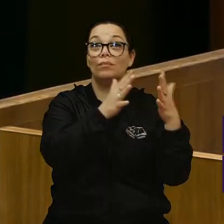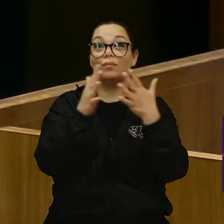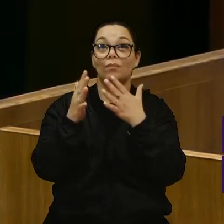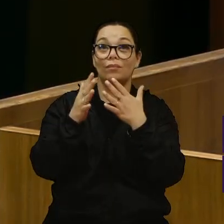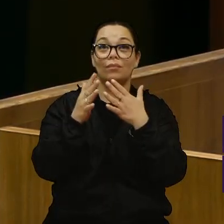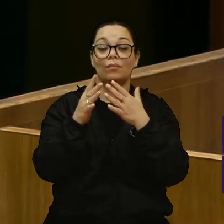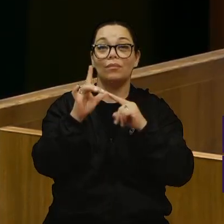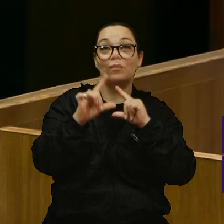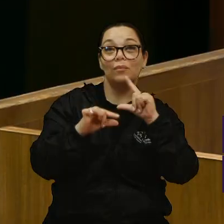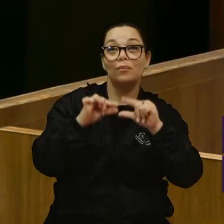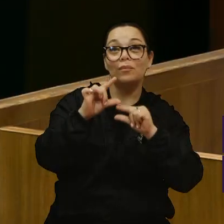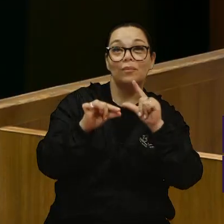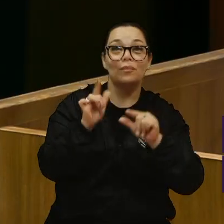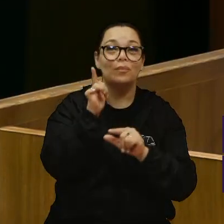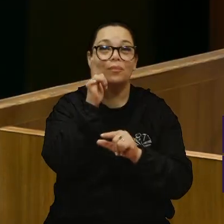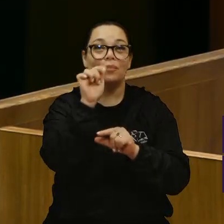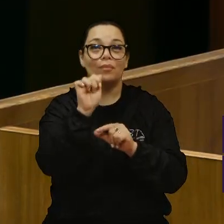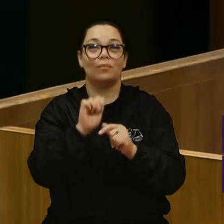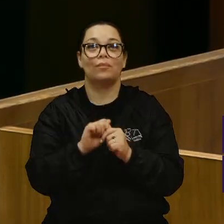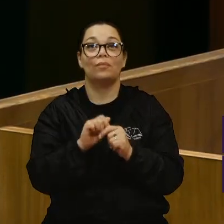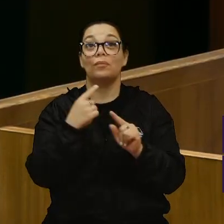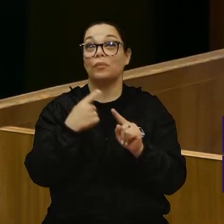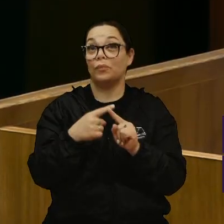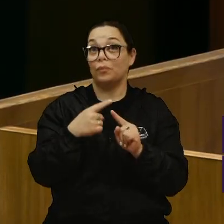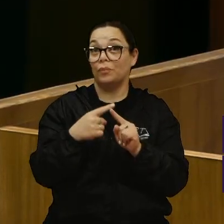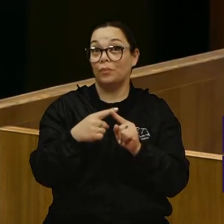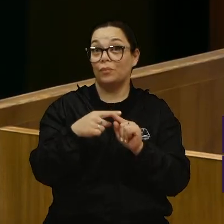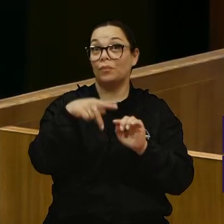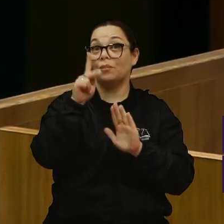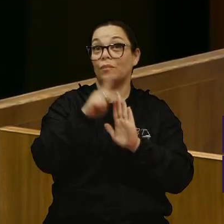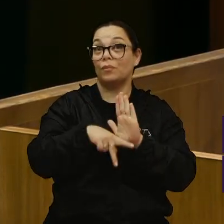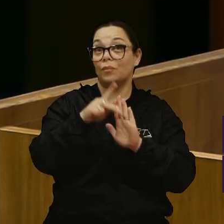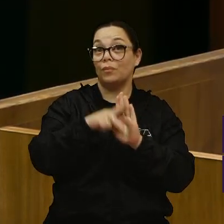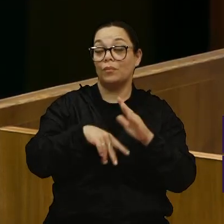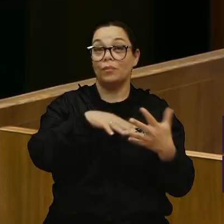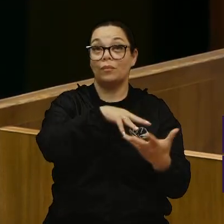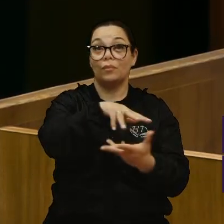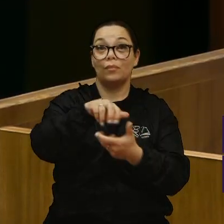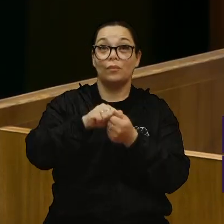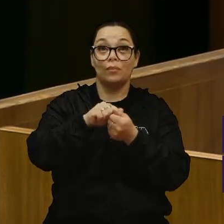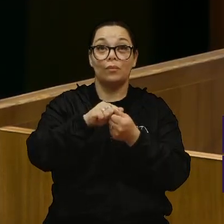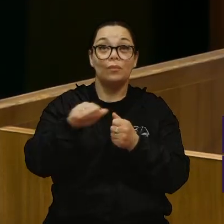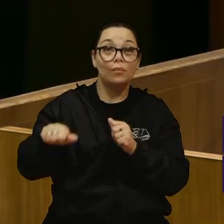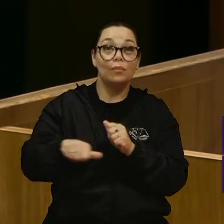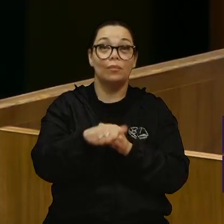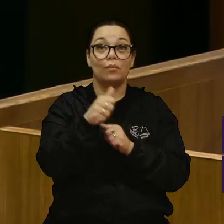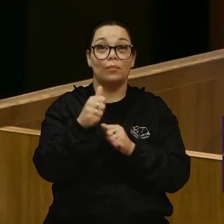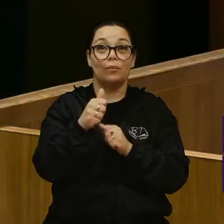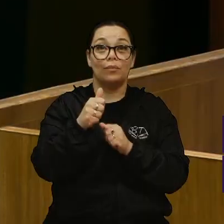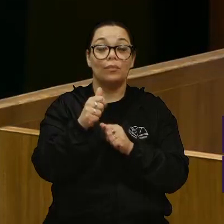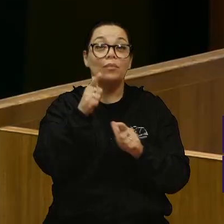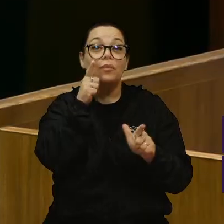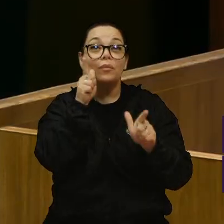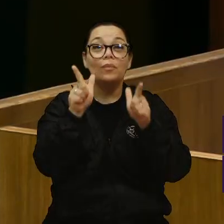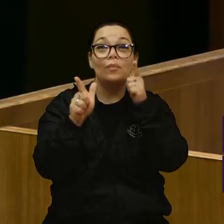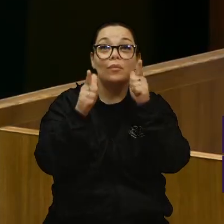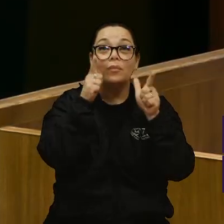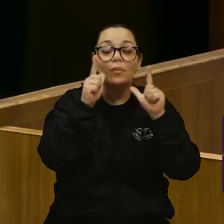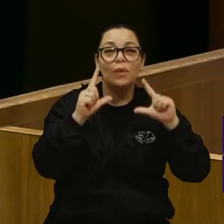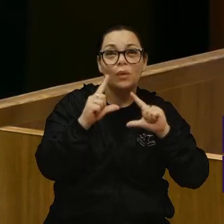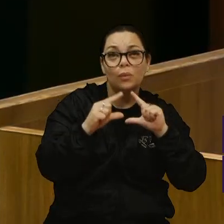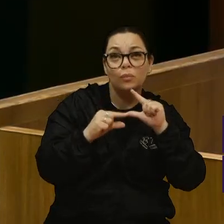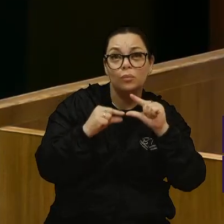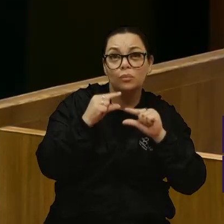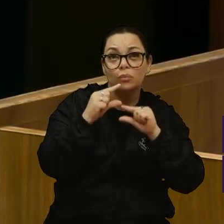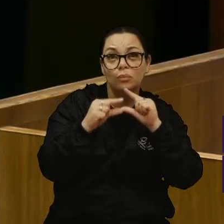cada pequena conquista, porque nos projetos por um mundo melhor, as conquistas são pequenas,